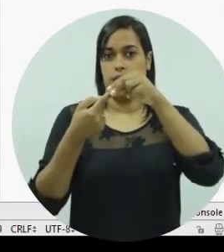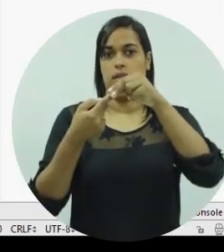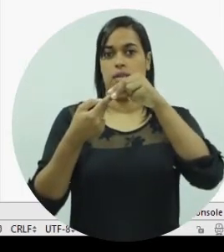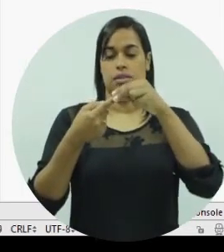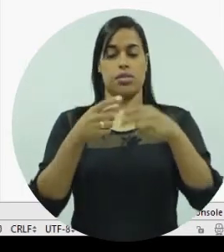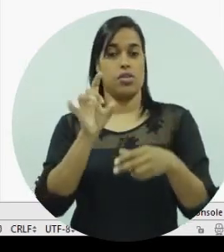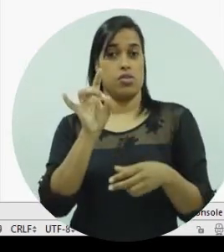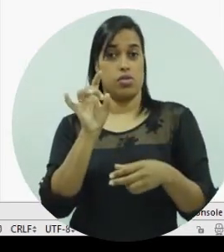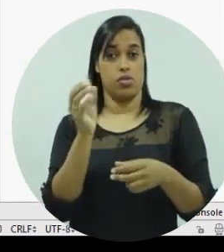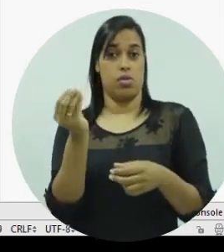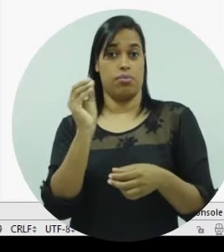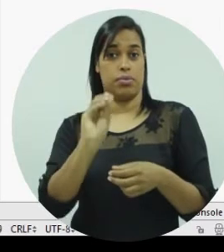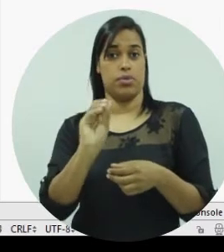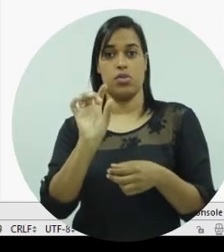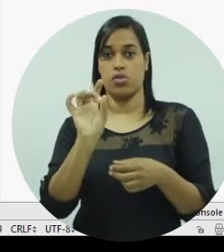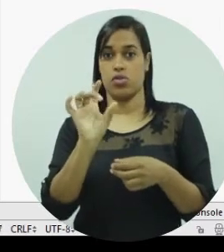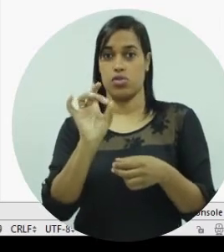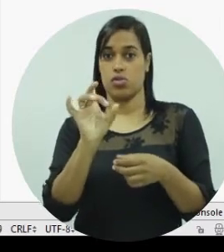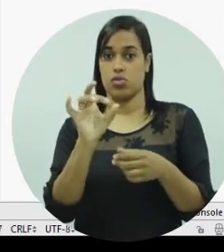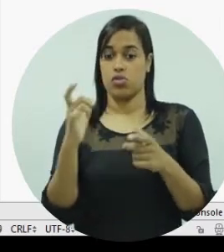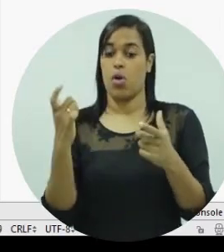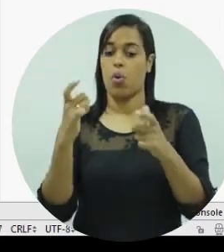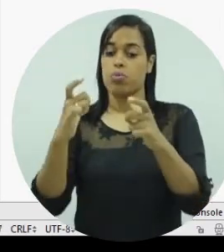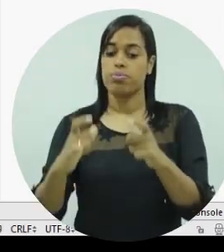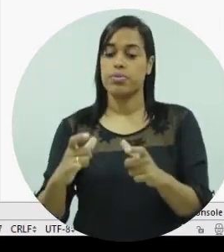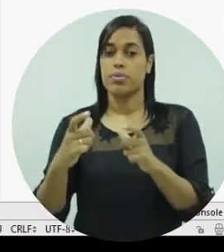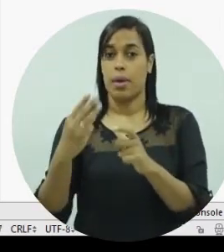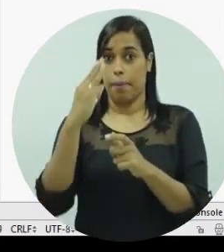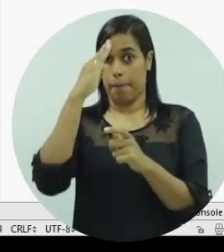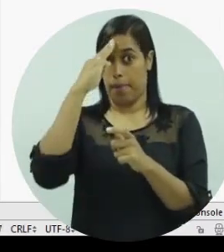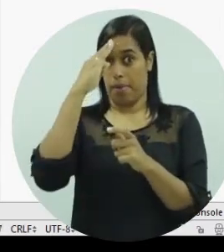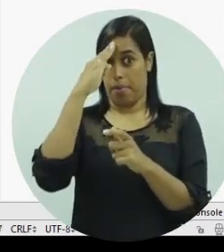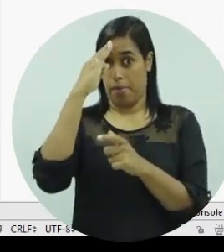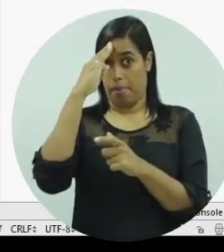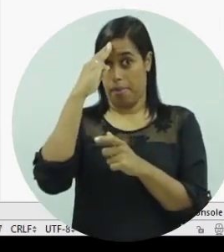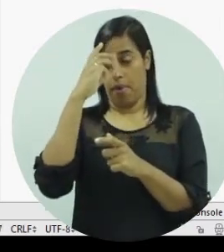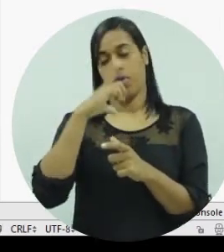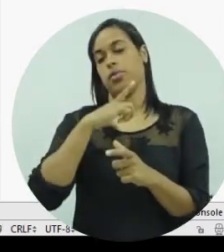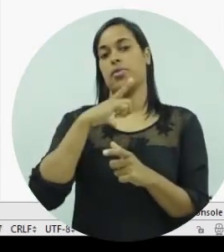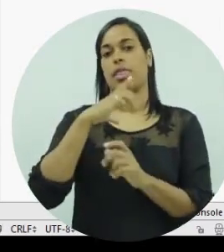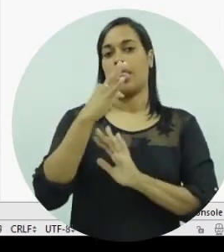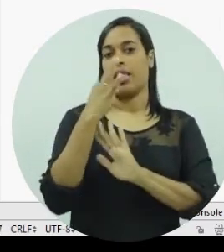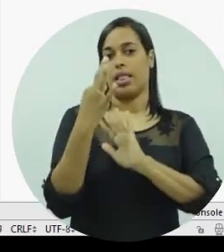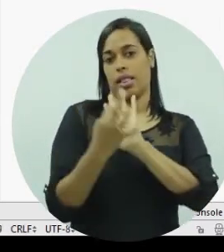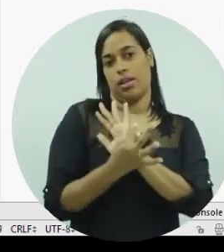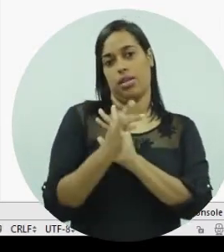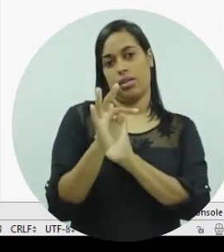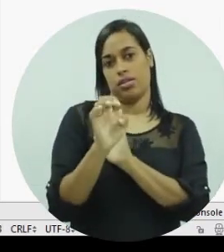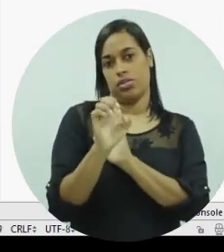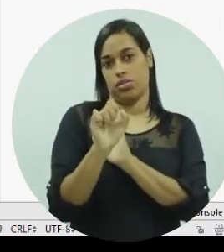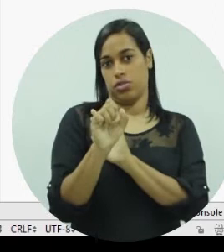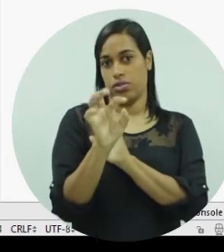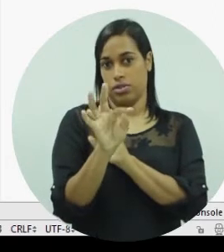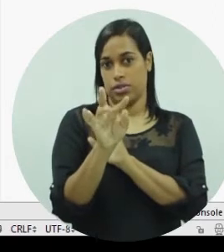referência, ela só vai caber, só foi reservado um espaço de memória para ela com text view.